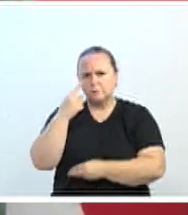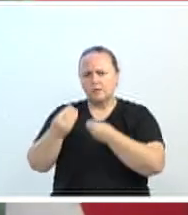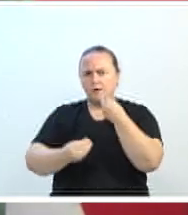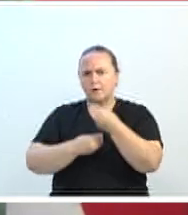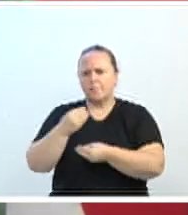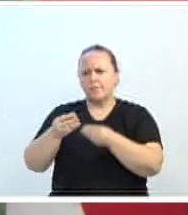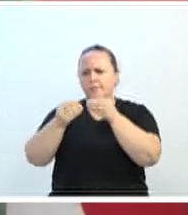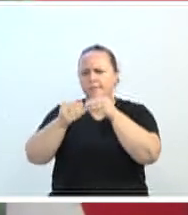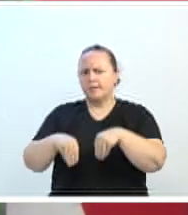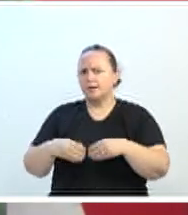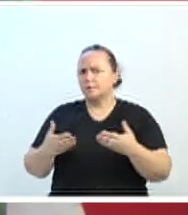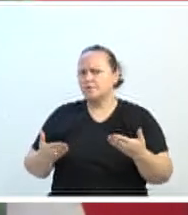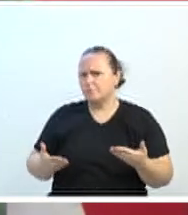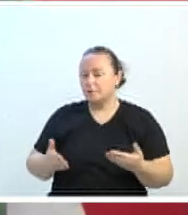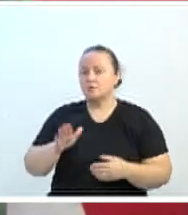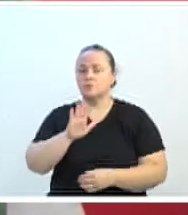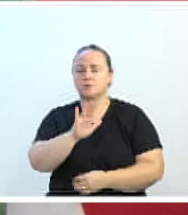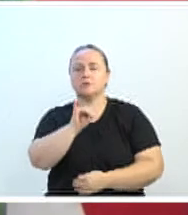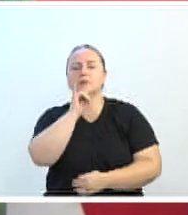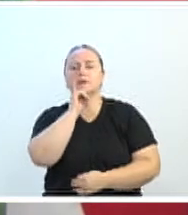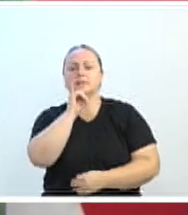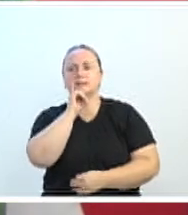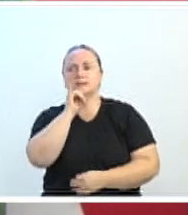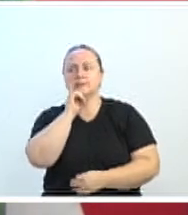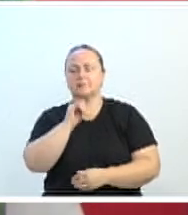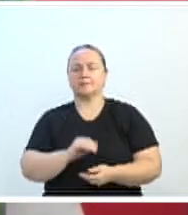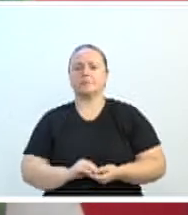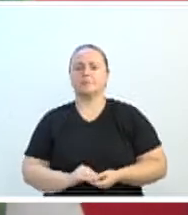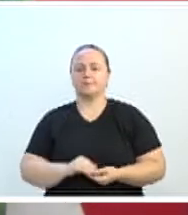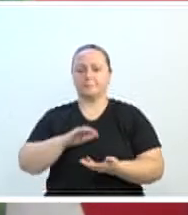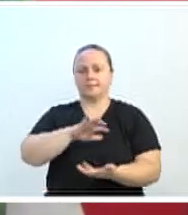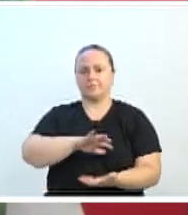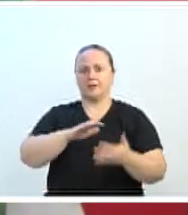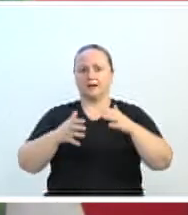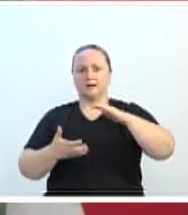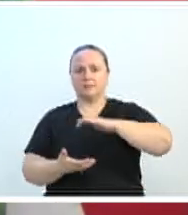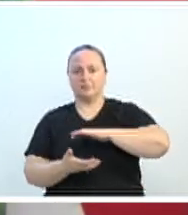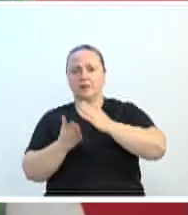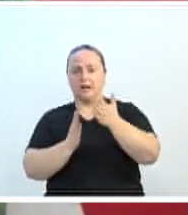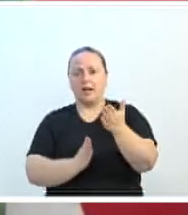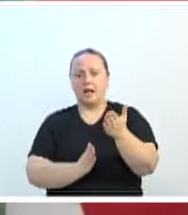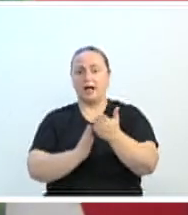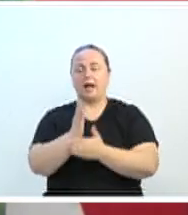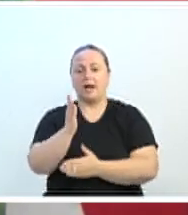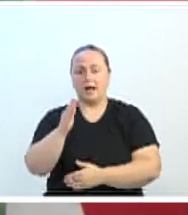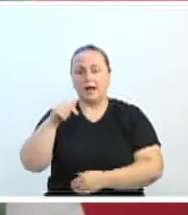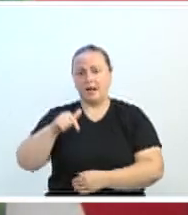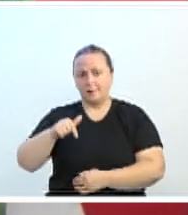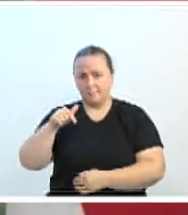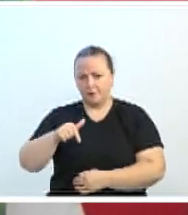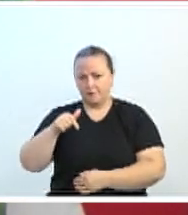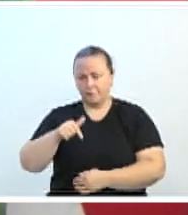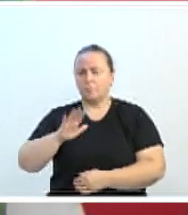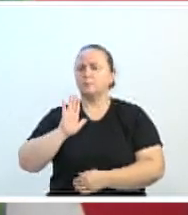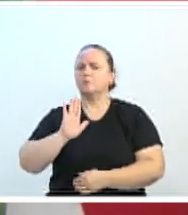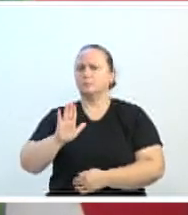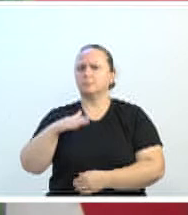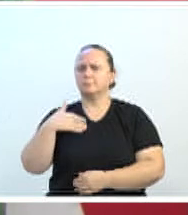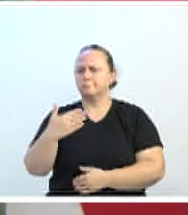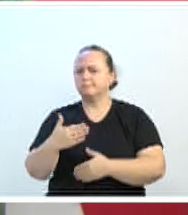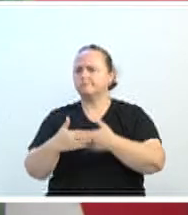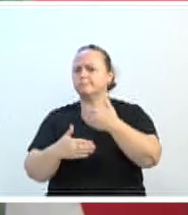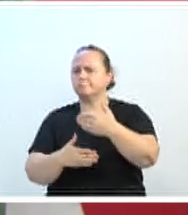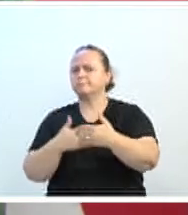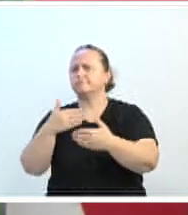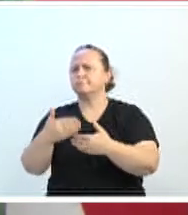impactar, né? Por exemplo, a reforma aprovada aqui por esta casa tem uma projeção, Cato,